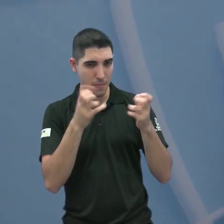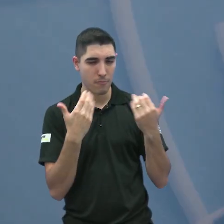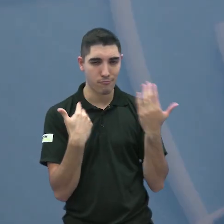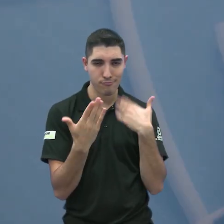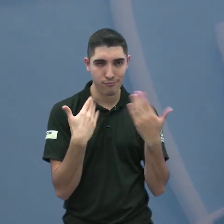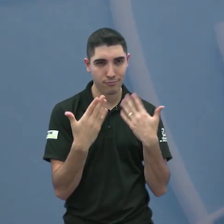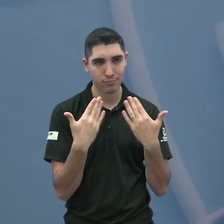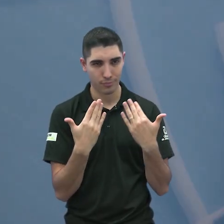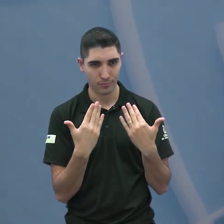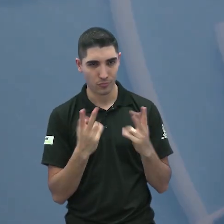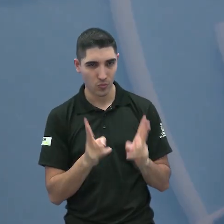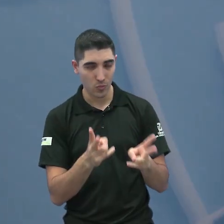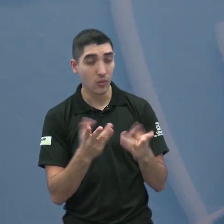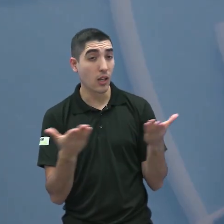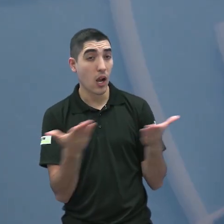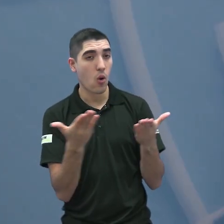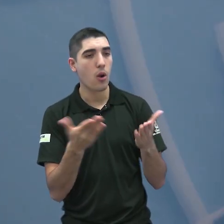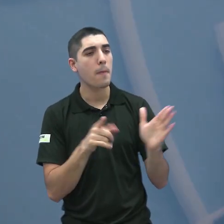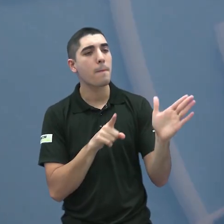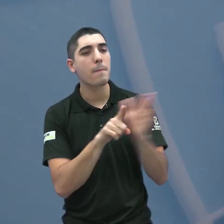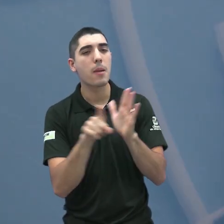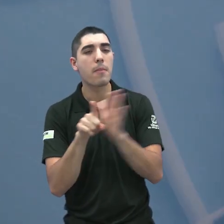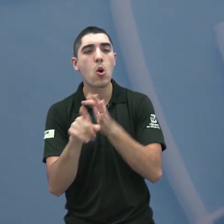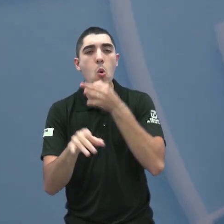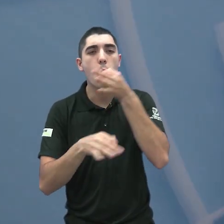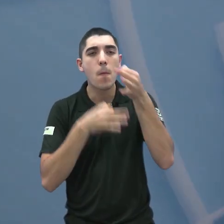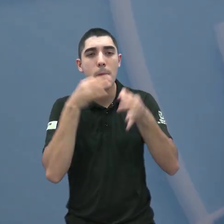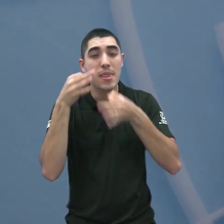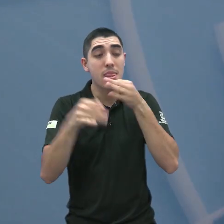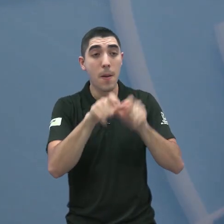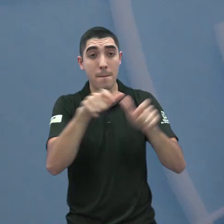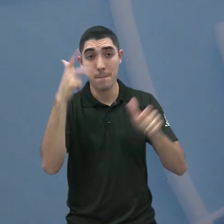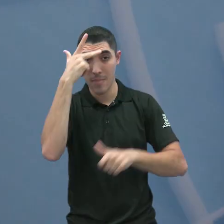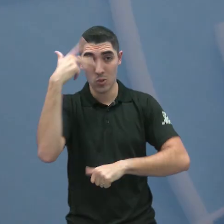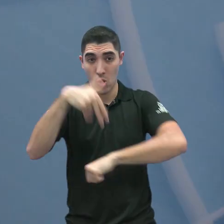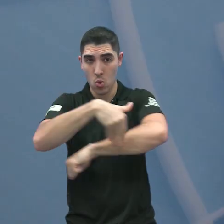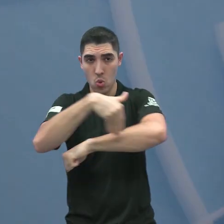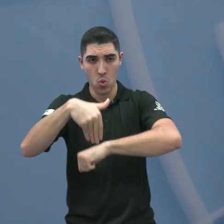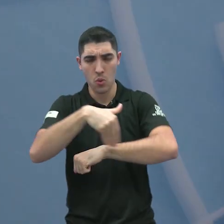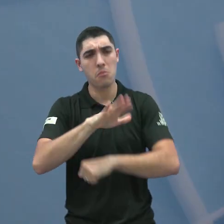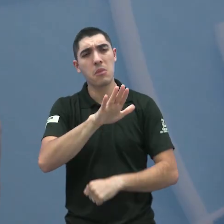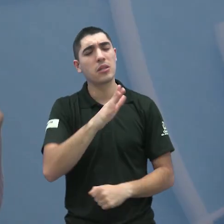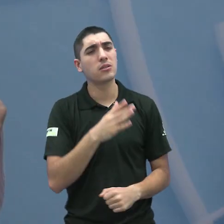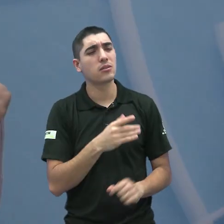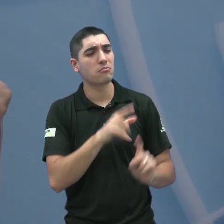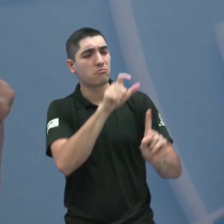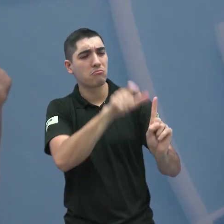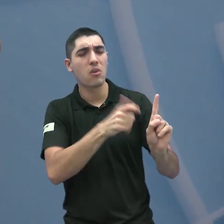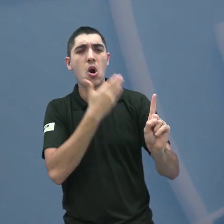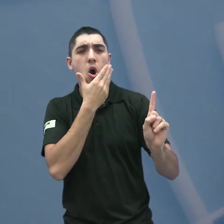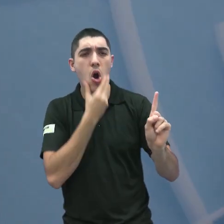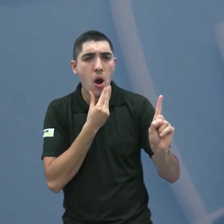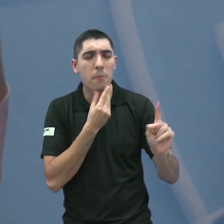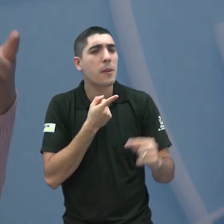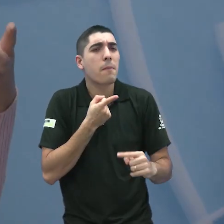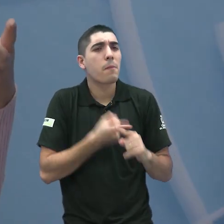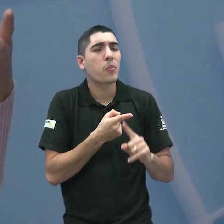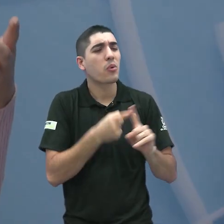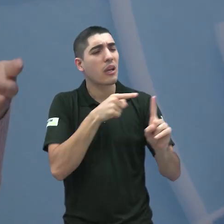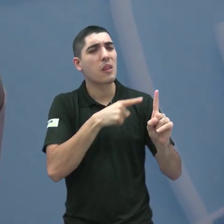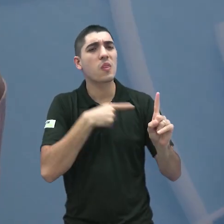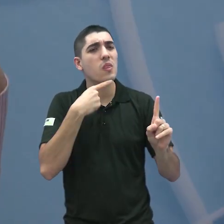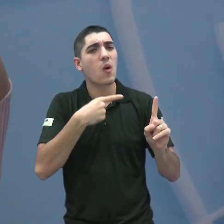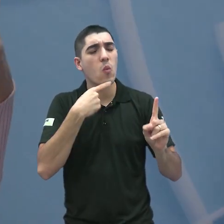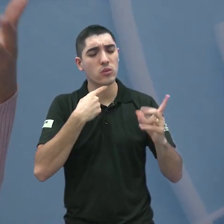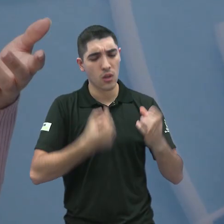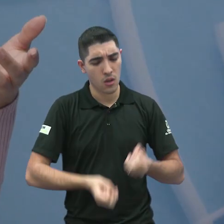nosso bate-papo, vamos para as ruas, porque é a pergunta que não quer calar, né, gente? Por que os homens ainda têm tanta